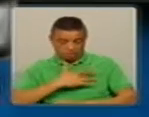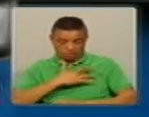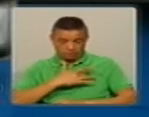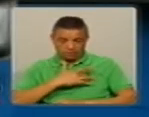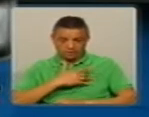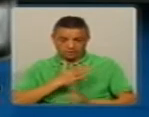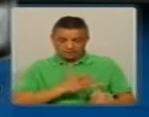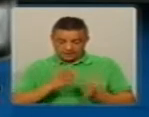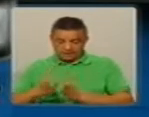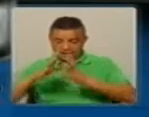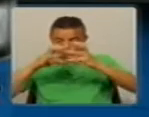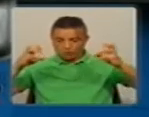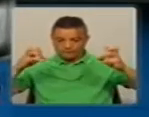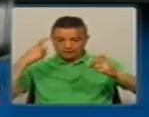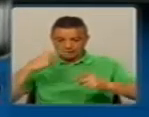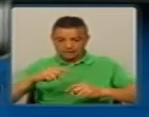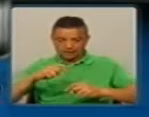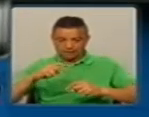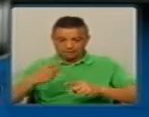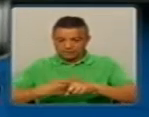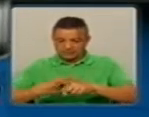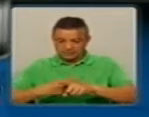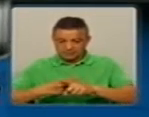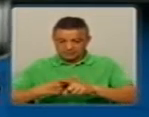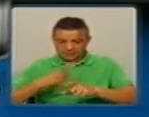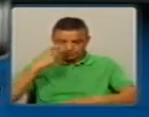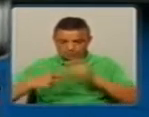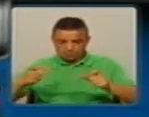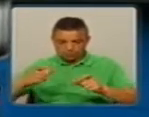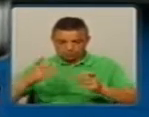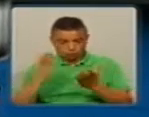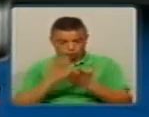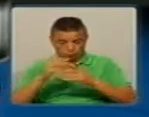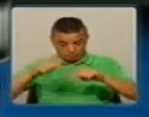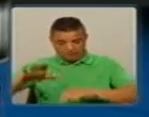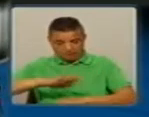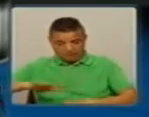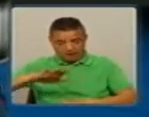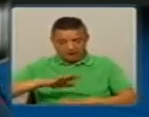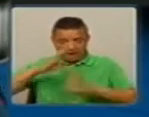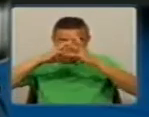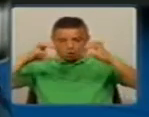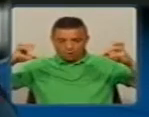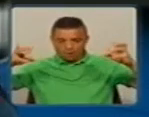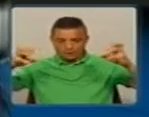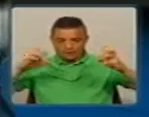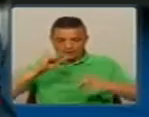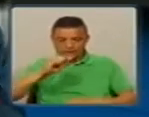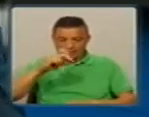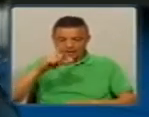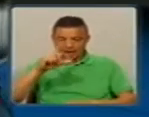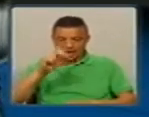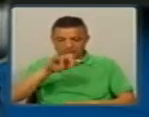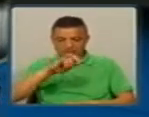Além disso, esta nuvem tem também outro enigma interessante, é que os astrónomos pensam que esta nuvem será uma espécie de uma galáxia falhada,